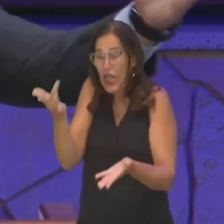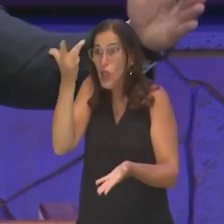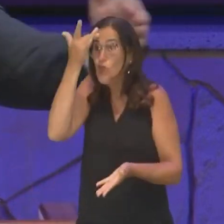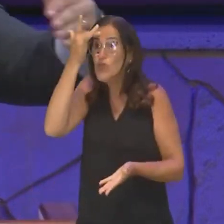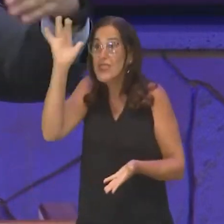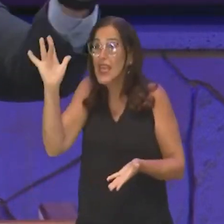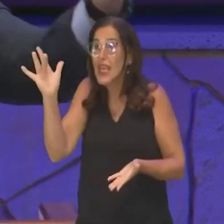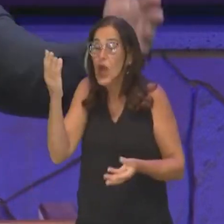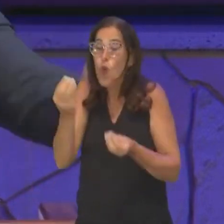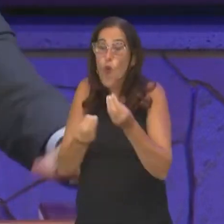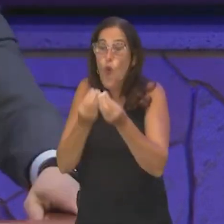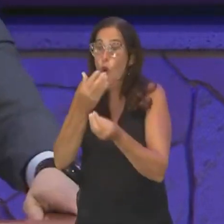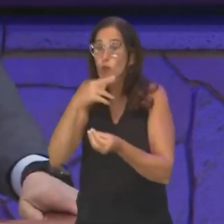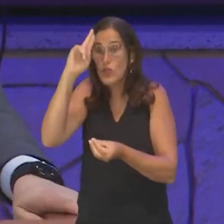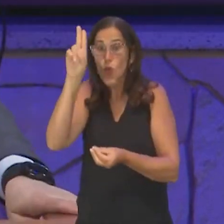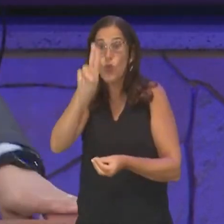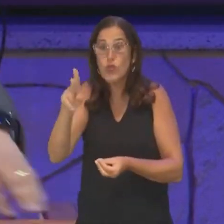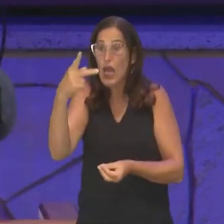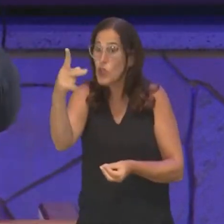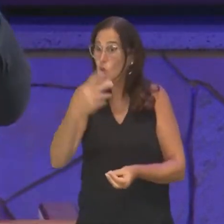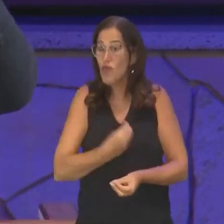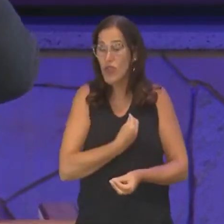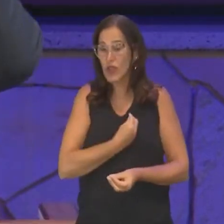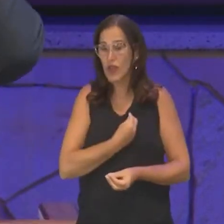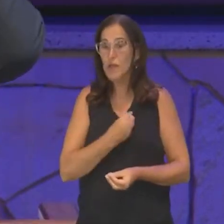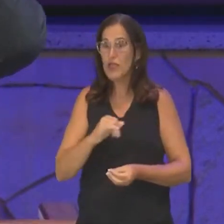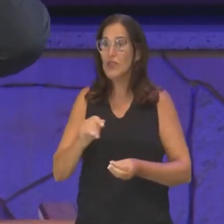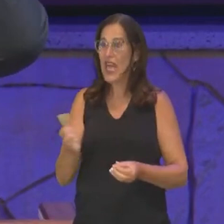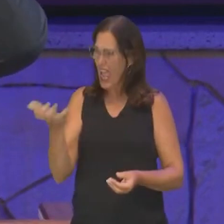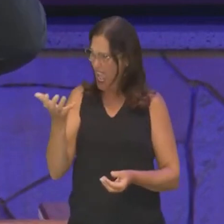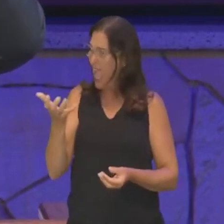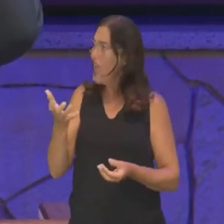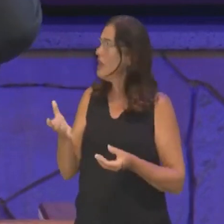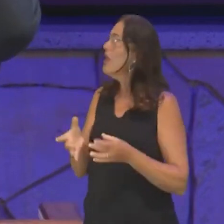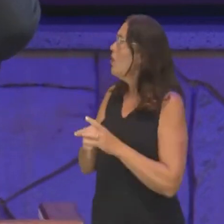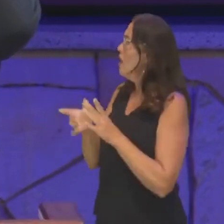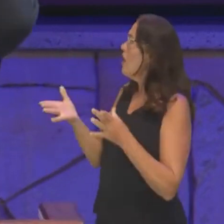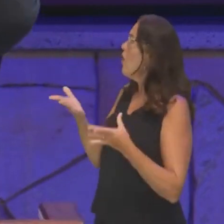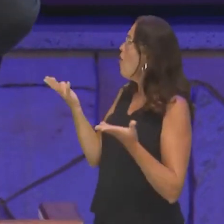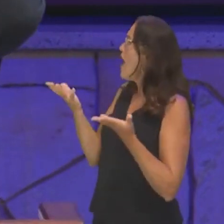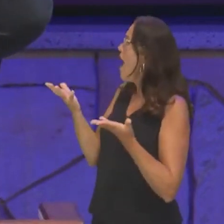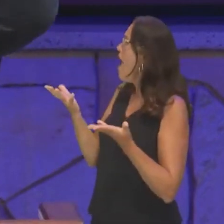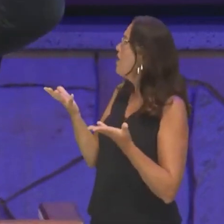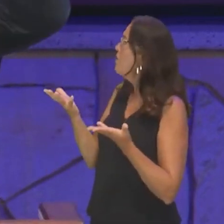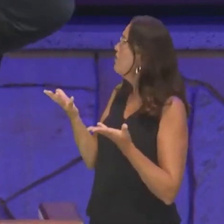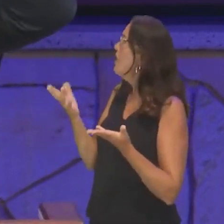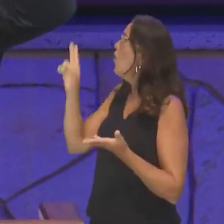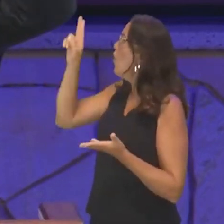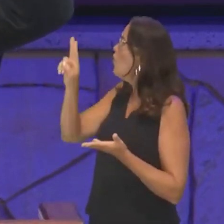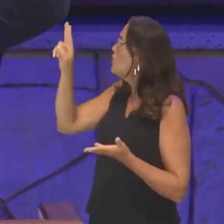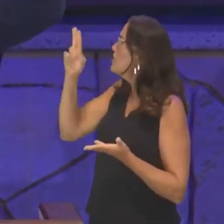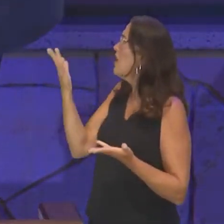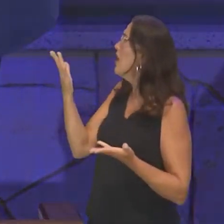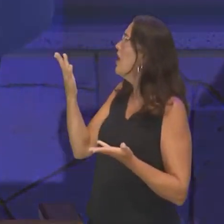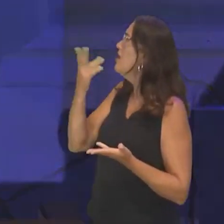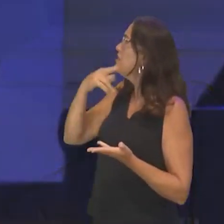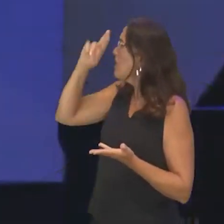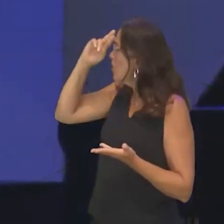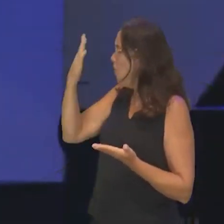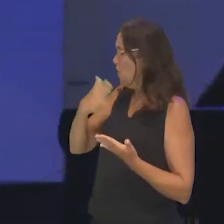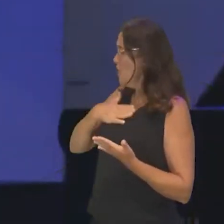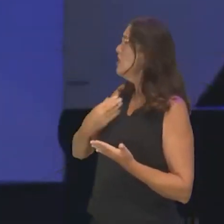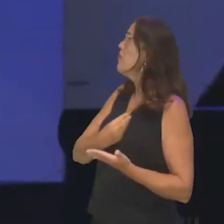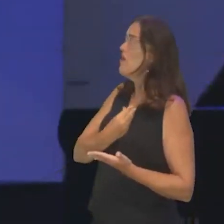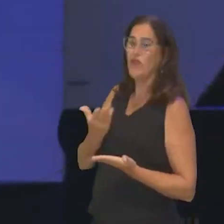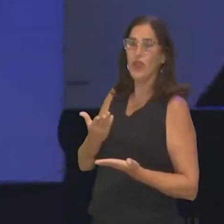como o Senhor vai te usar, mas se você tiver essa disposição e olhar e entender: eu quero ser usado, o Senhor